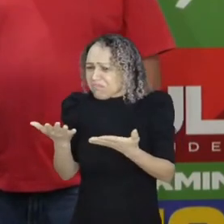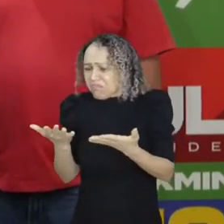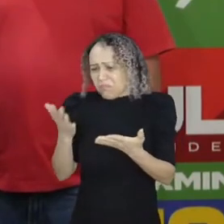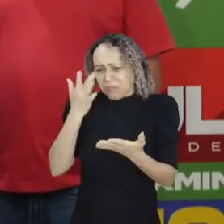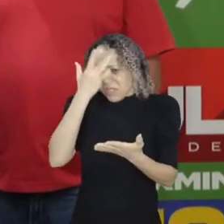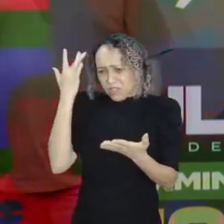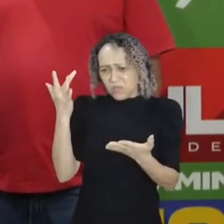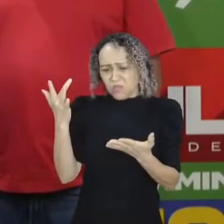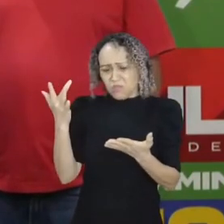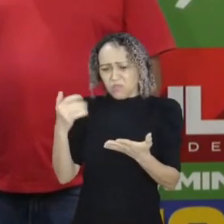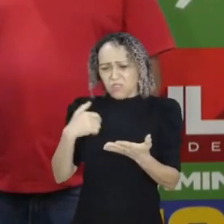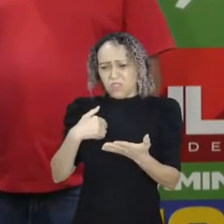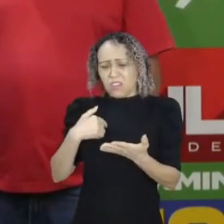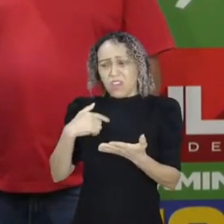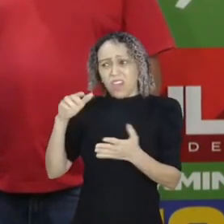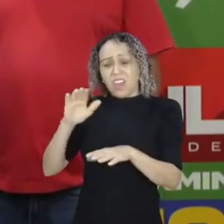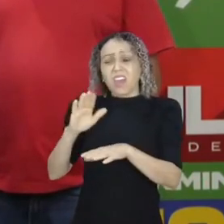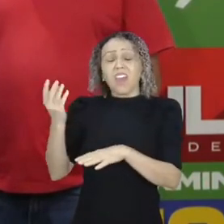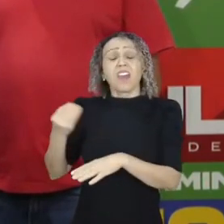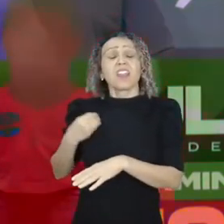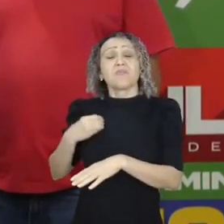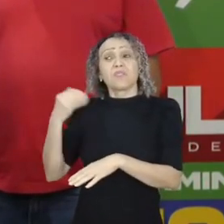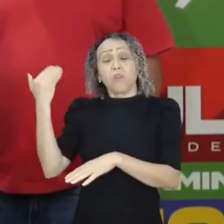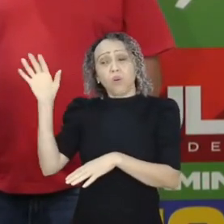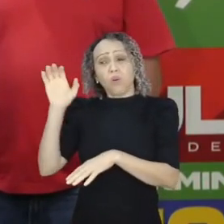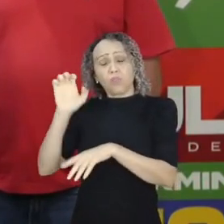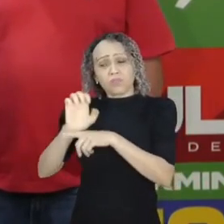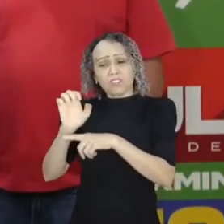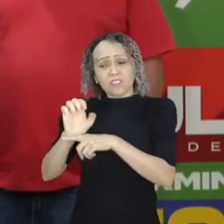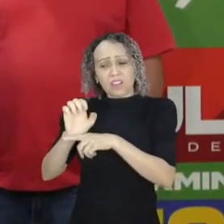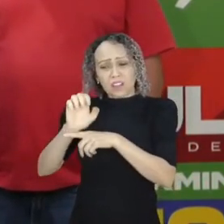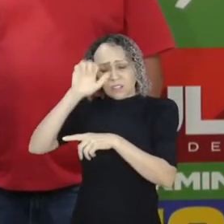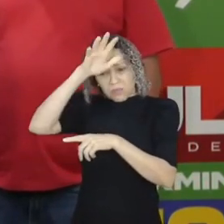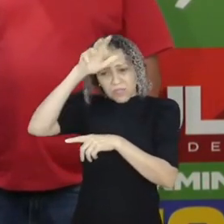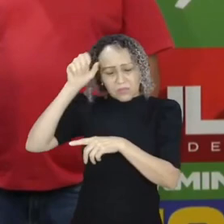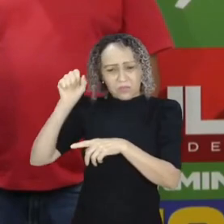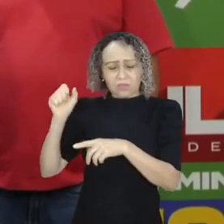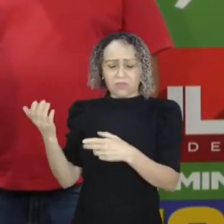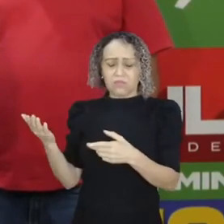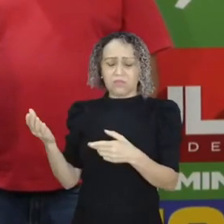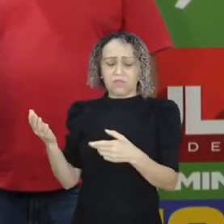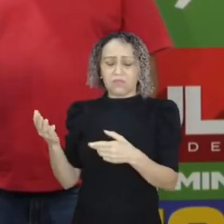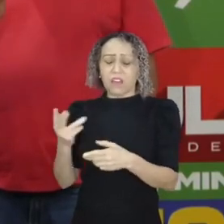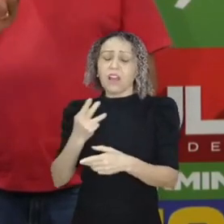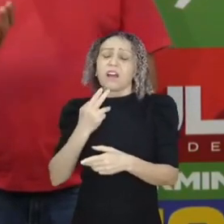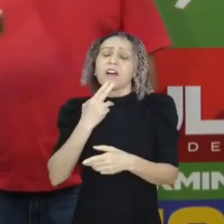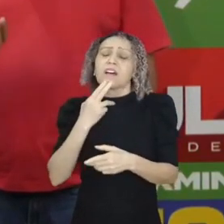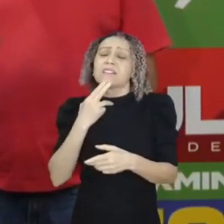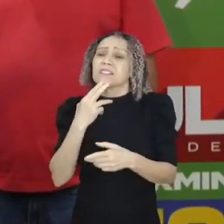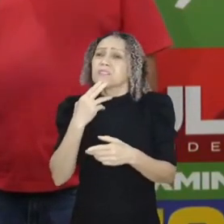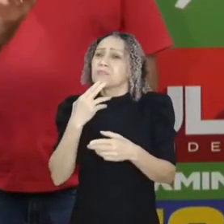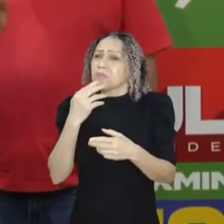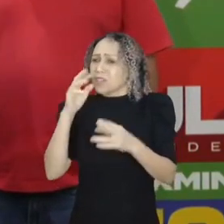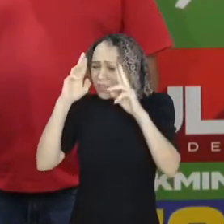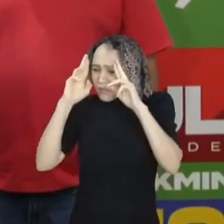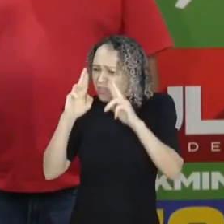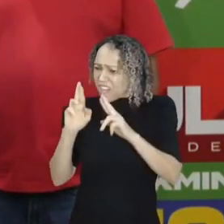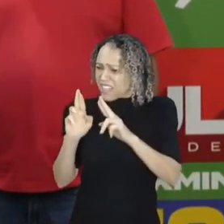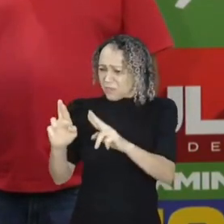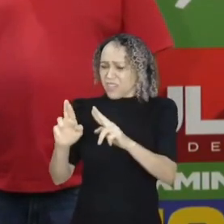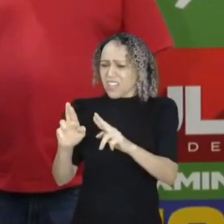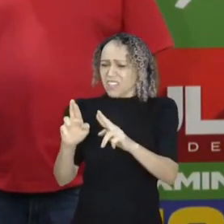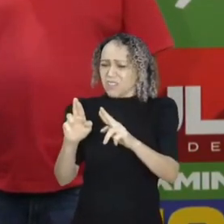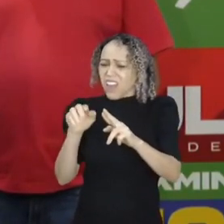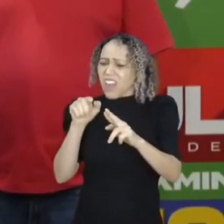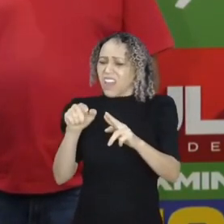tenho o maior respeito por ela. Acho que ela teve um papel muito digno durante a campanha. Mas com exceção do meu candidato,